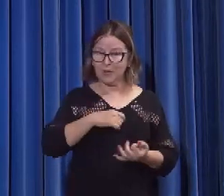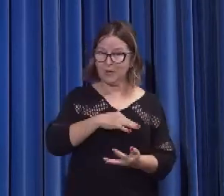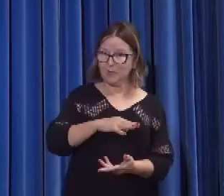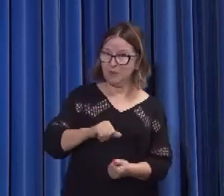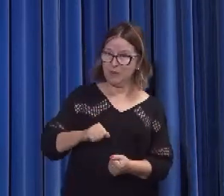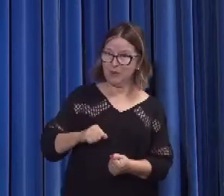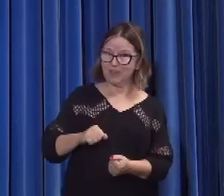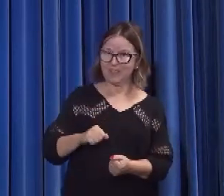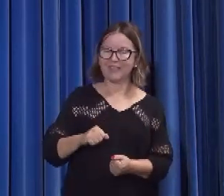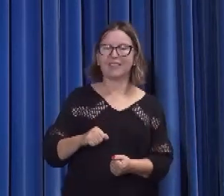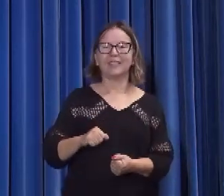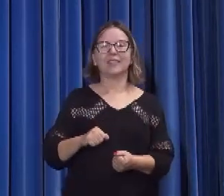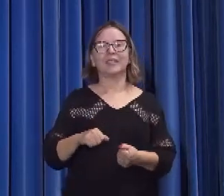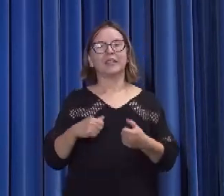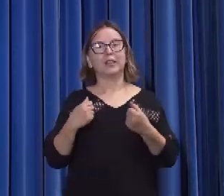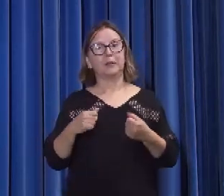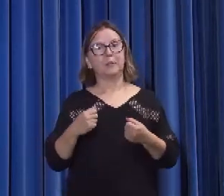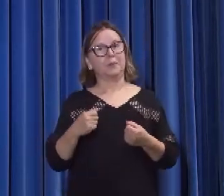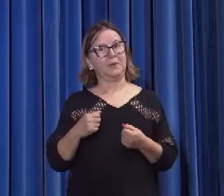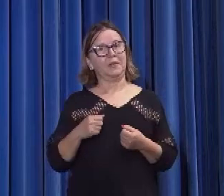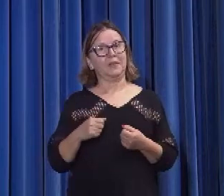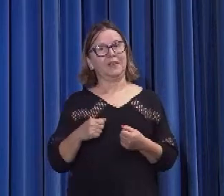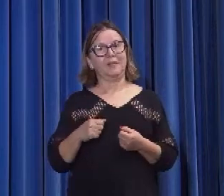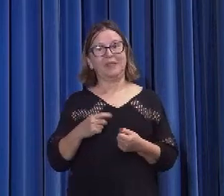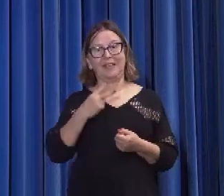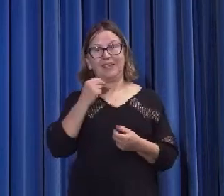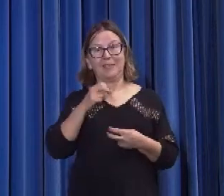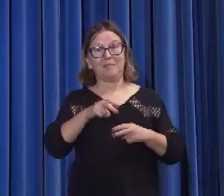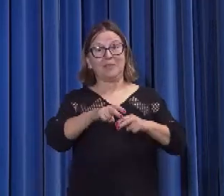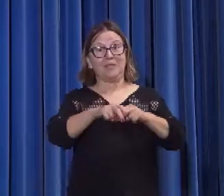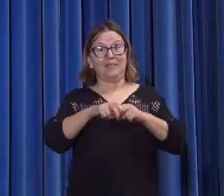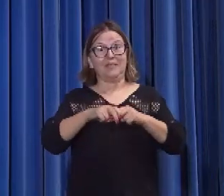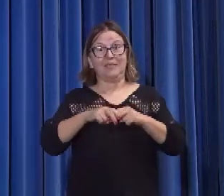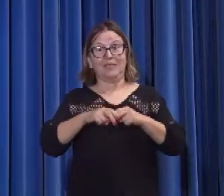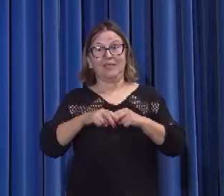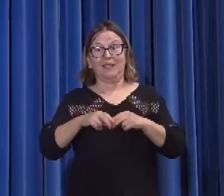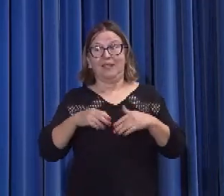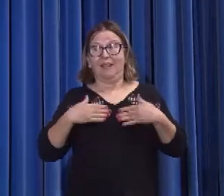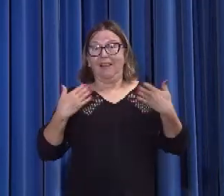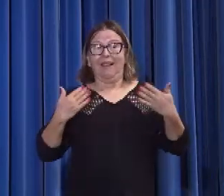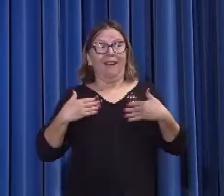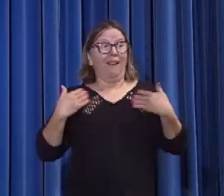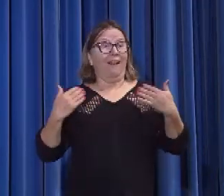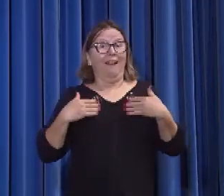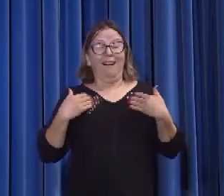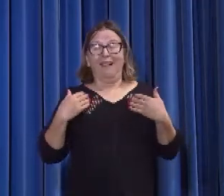devemos considerar como motivo de grande alegria,